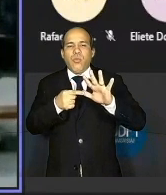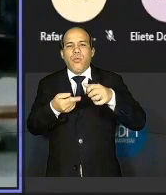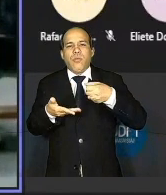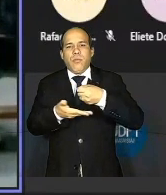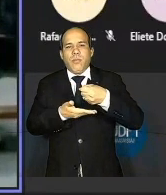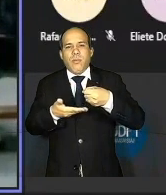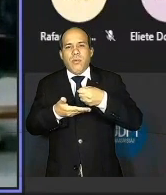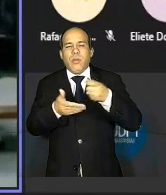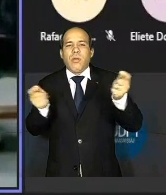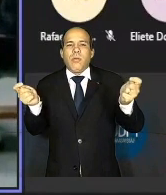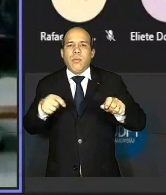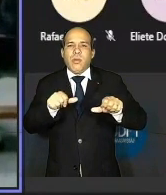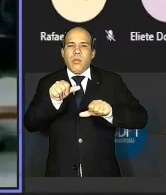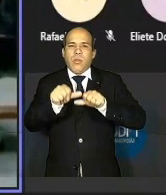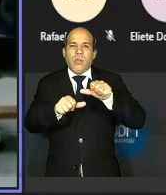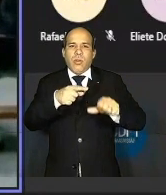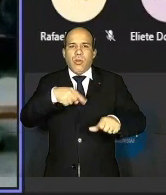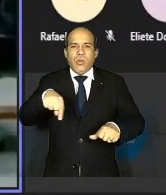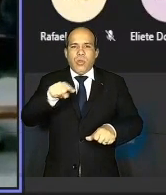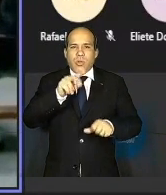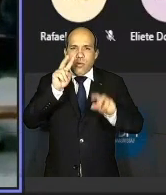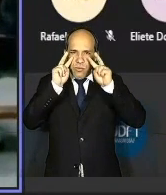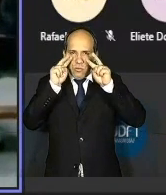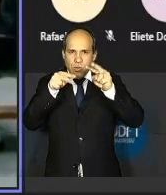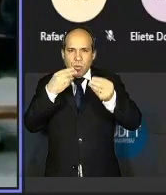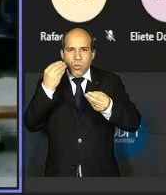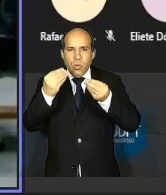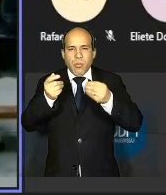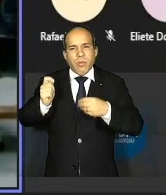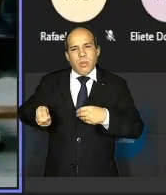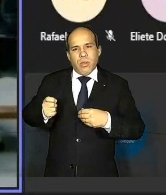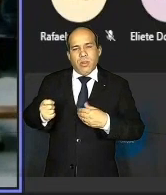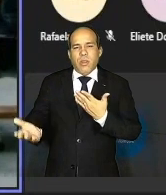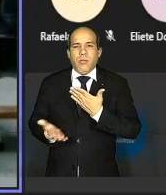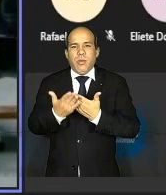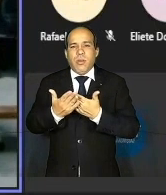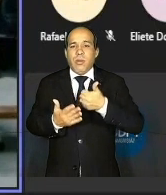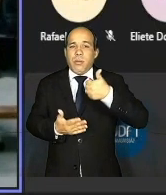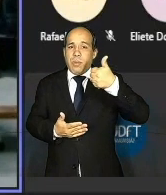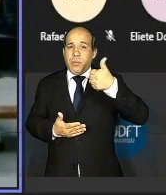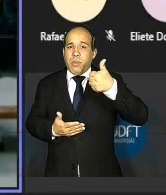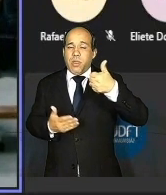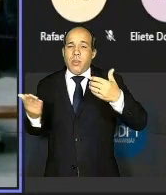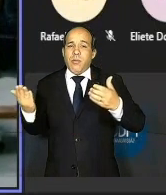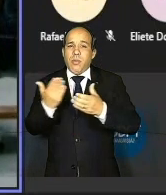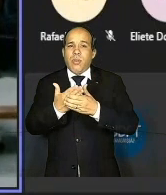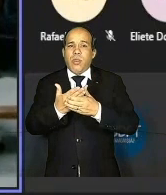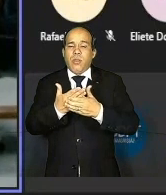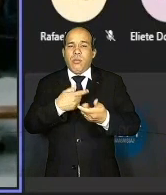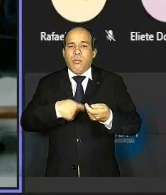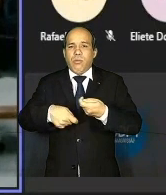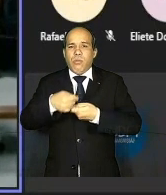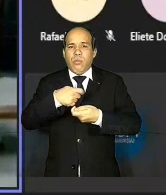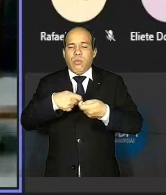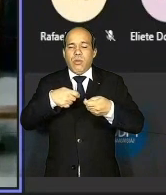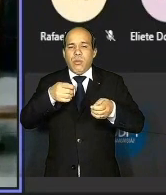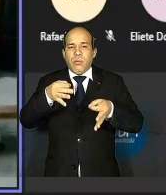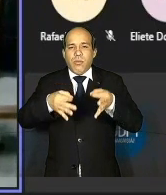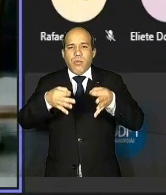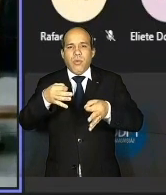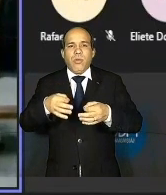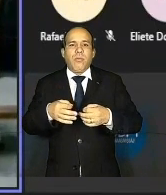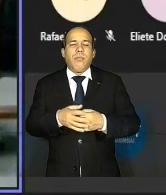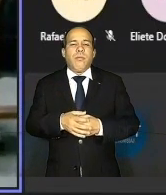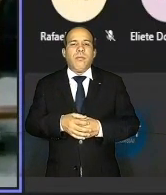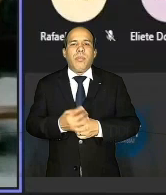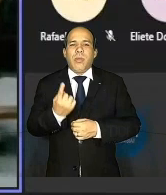destacar 5 fundamentos capazes de alterar, a nosso ver, a sentença apelada. O primeiro, de natureza processual, e os demais de